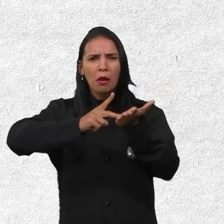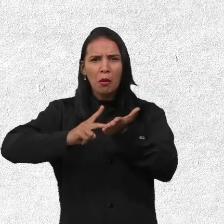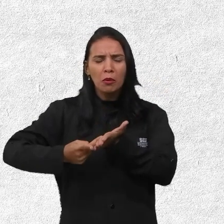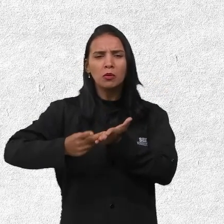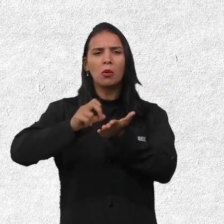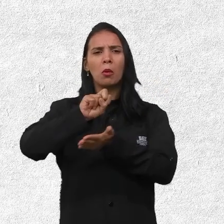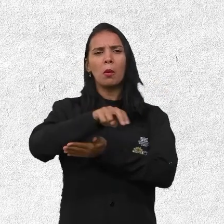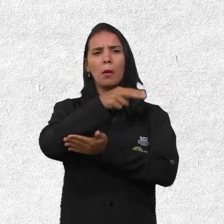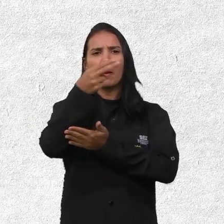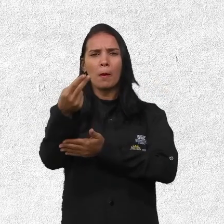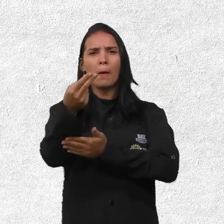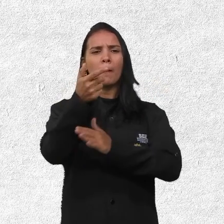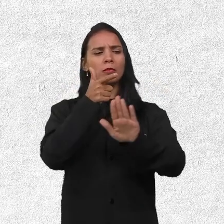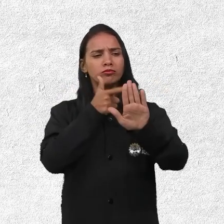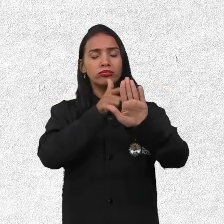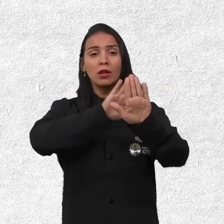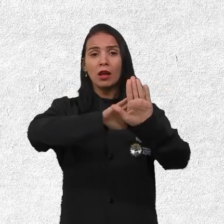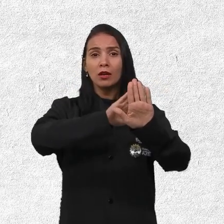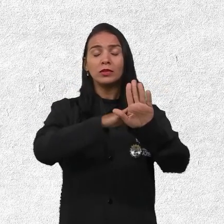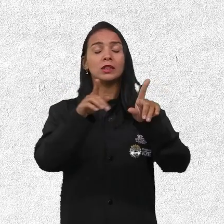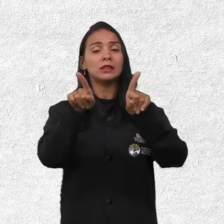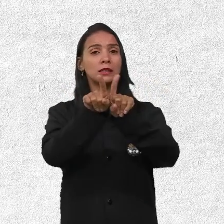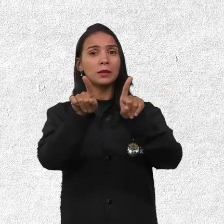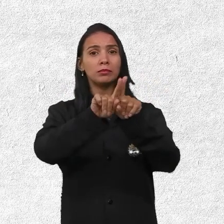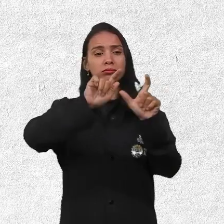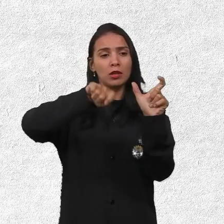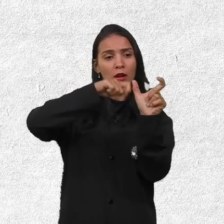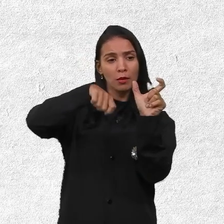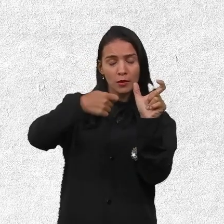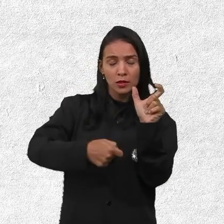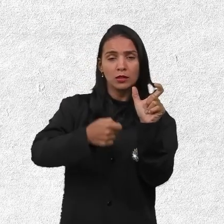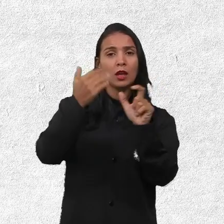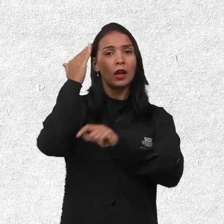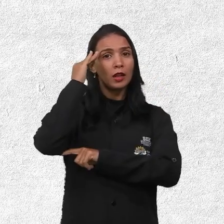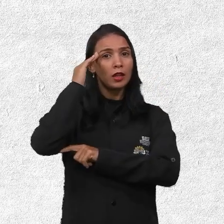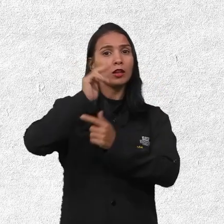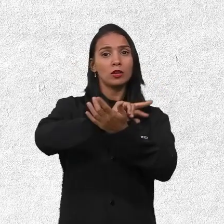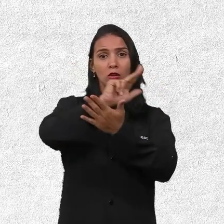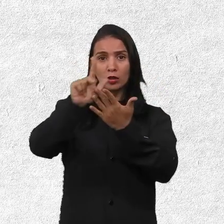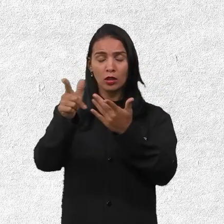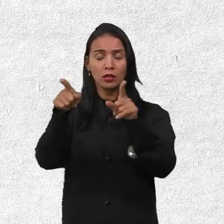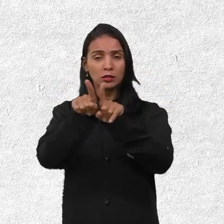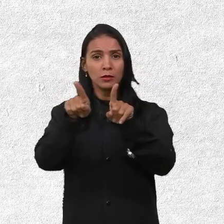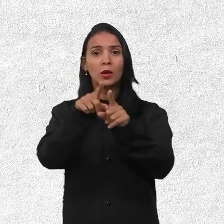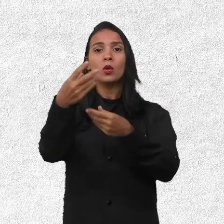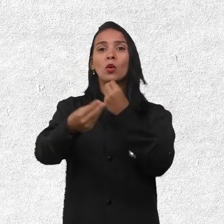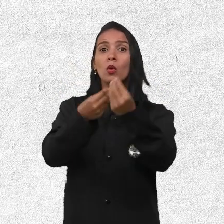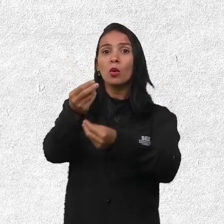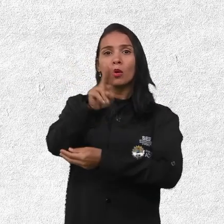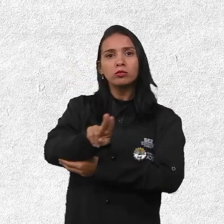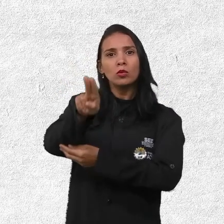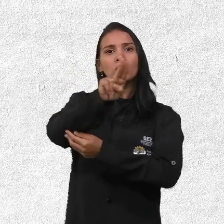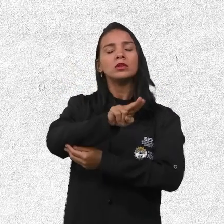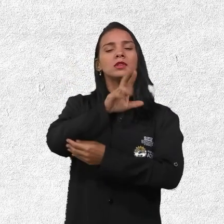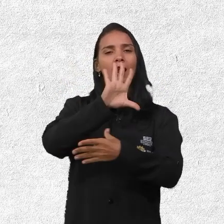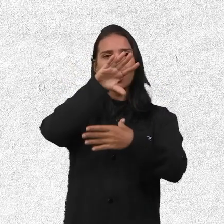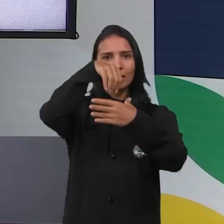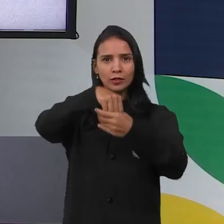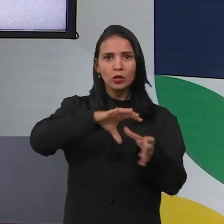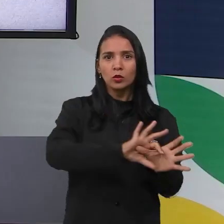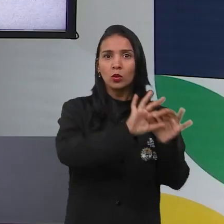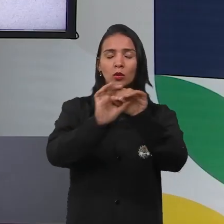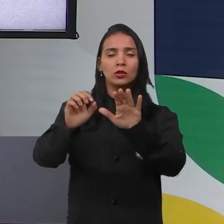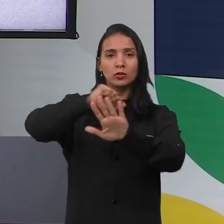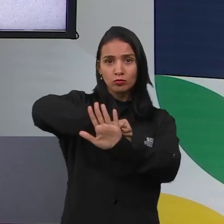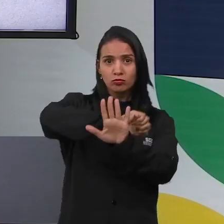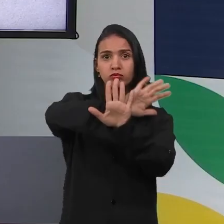a polissemia, entendendo as diferenças e aplicações dessas figuras de linguagens. Na aula